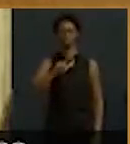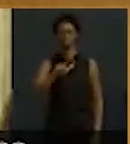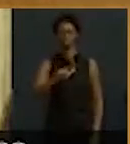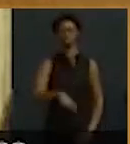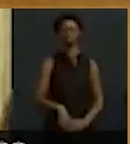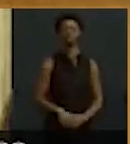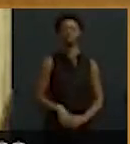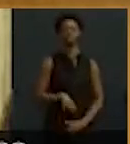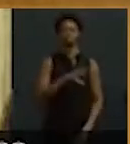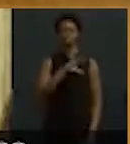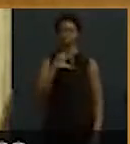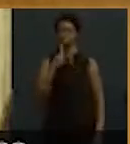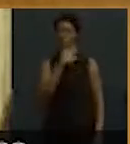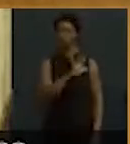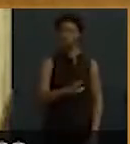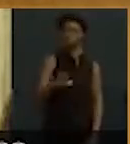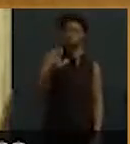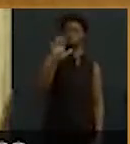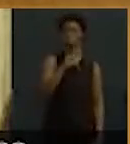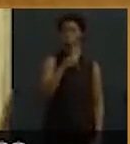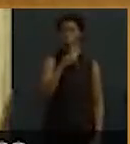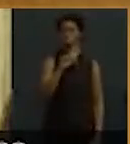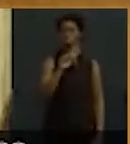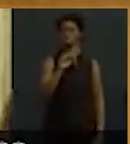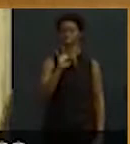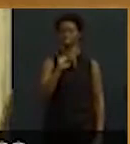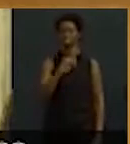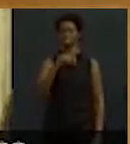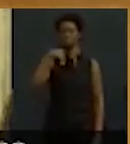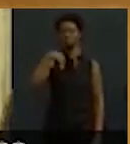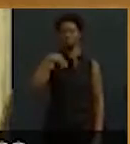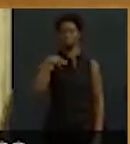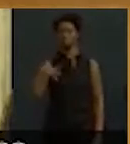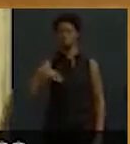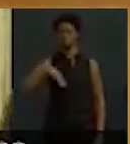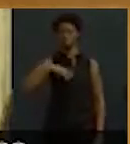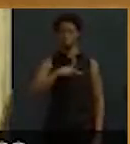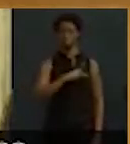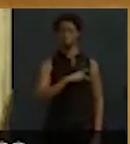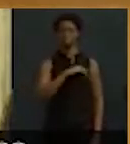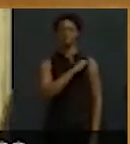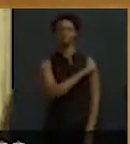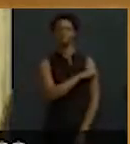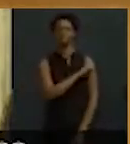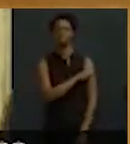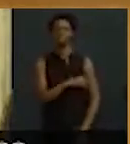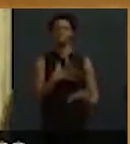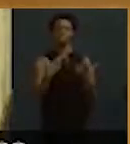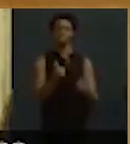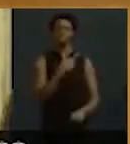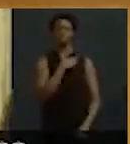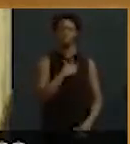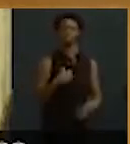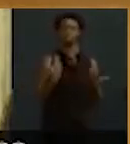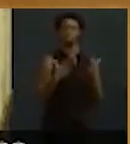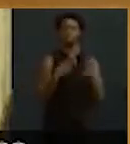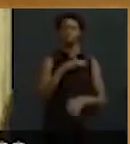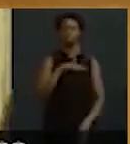Souza, coordenador-geral do GAT-MP-RJ, para receber o colar do mérito do Ministério